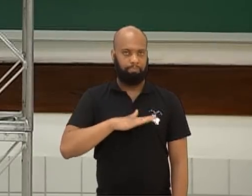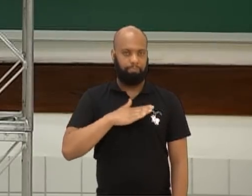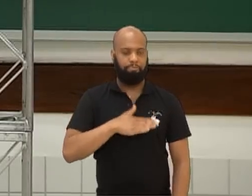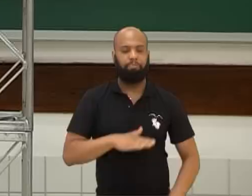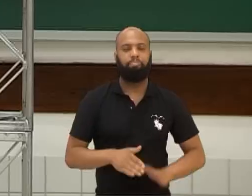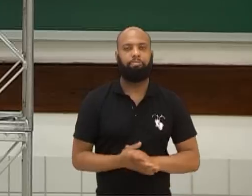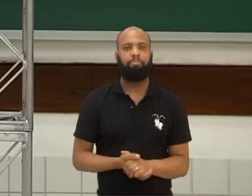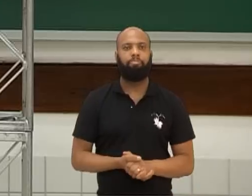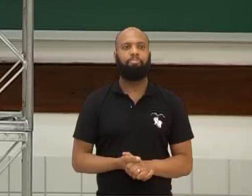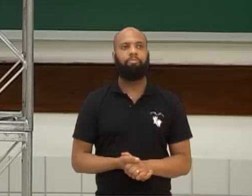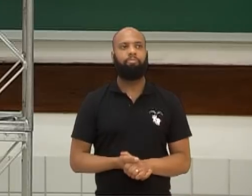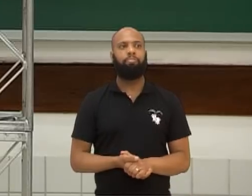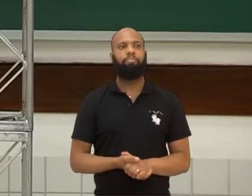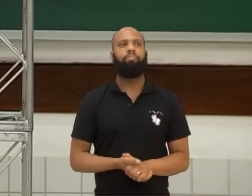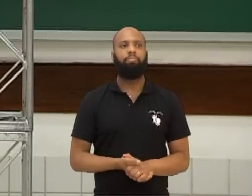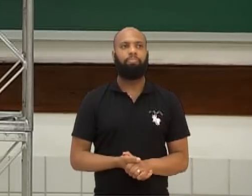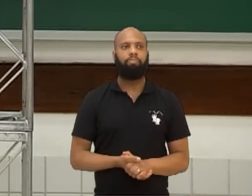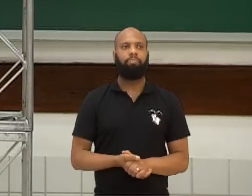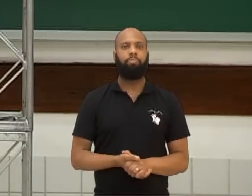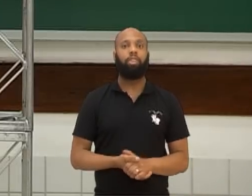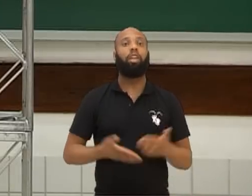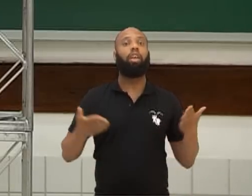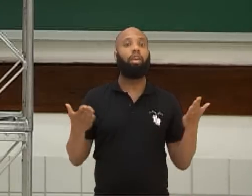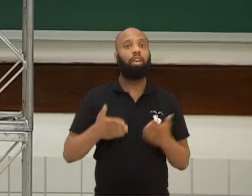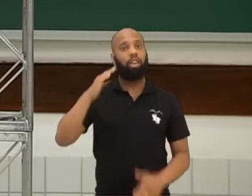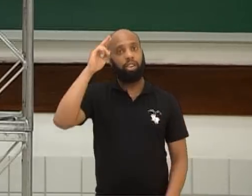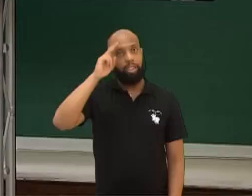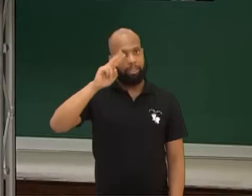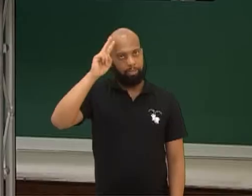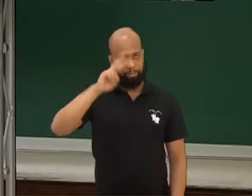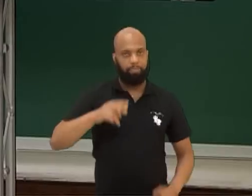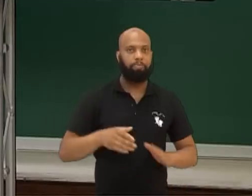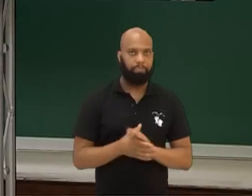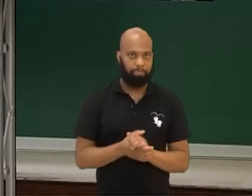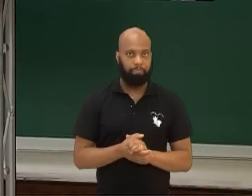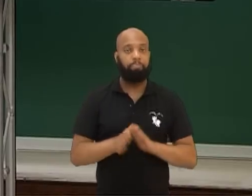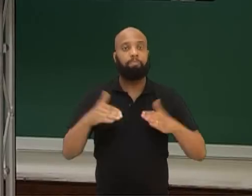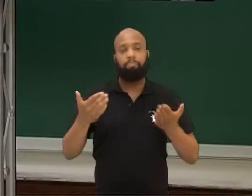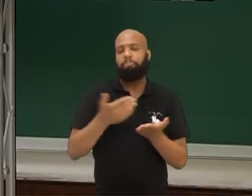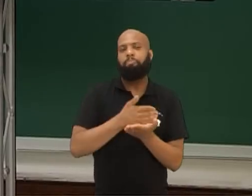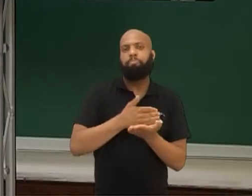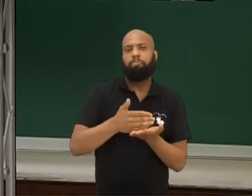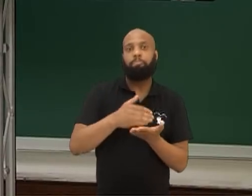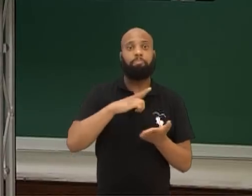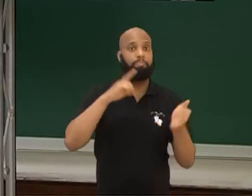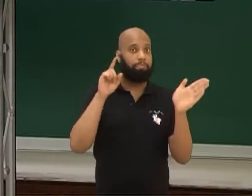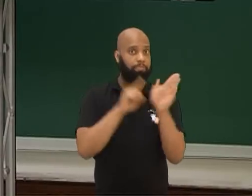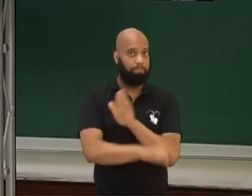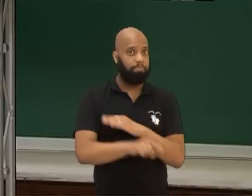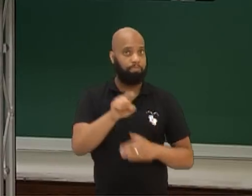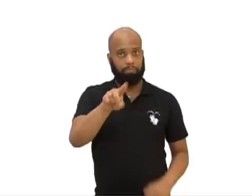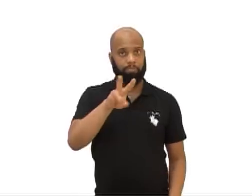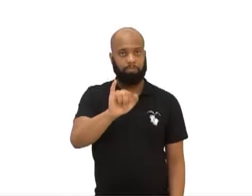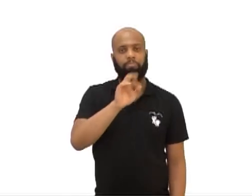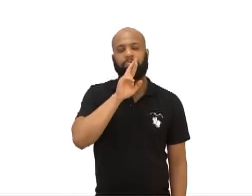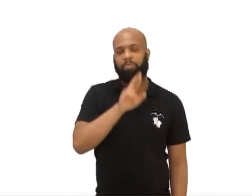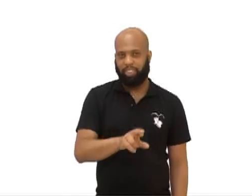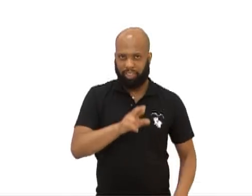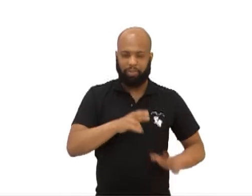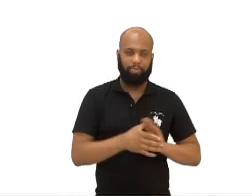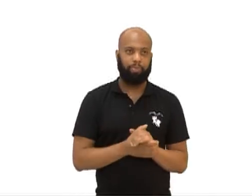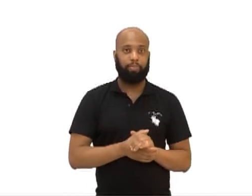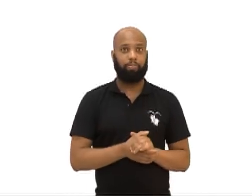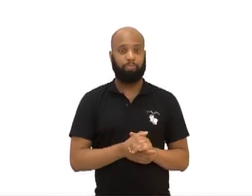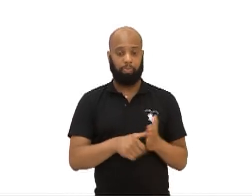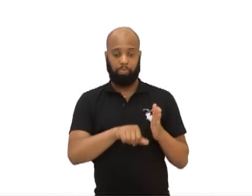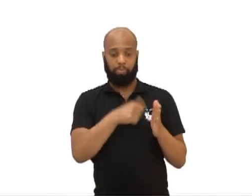calma, né? Então, lá. Então, vamos relembrar? Então, para começar, um quiz para vocês.